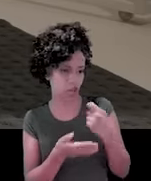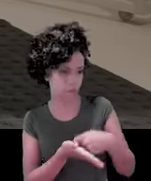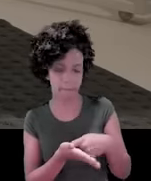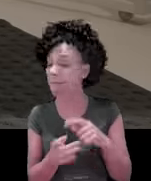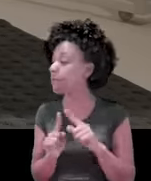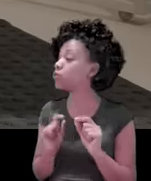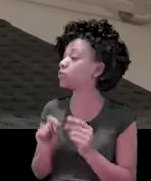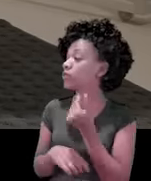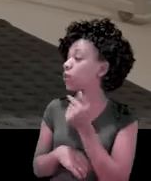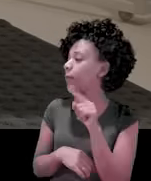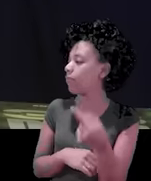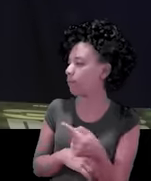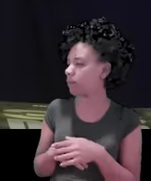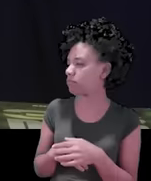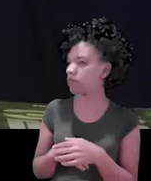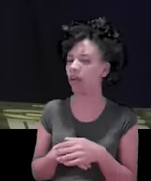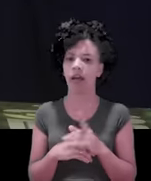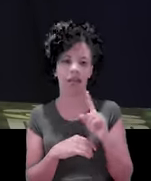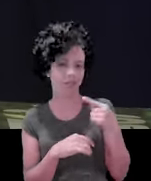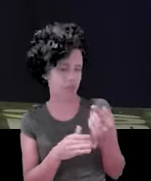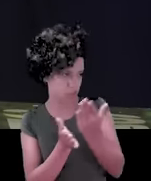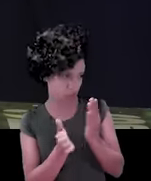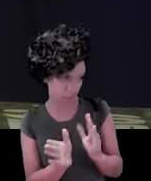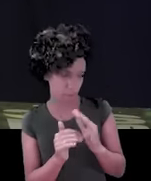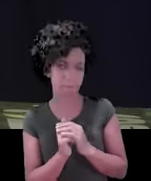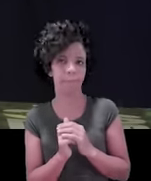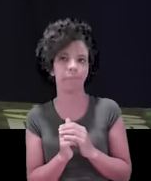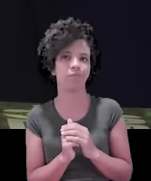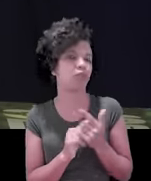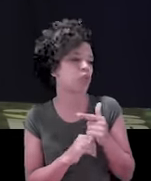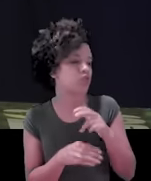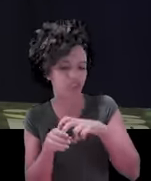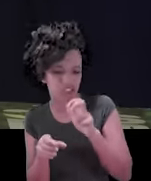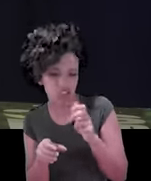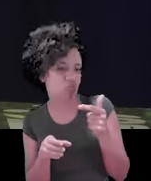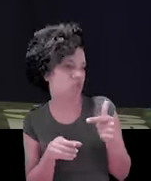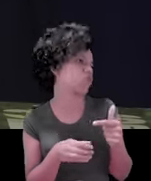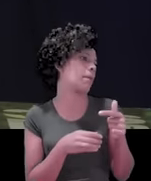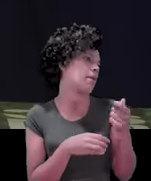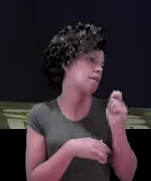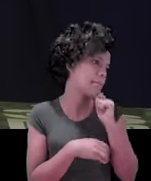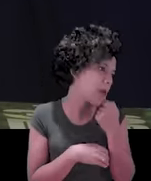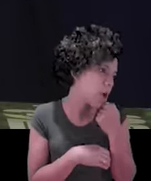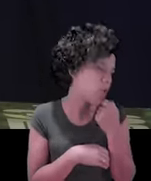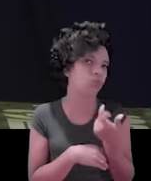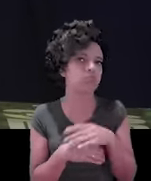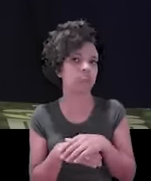forçar com mas o que que você comeu depois depois que acabou isso né que eu não tinha mais de gente mais pão